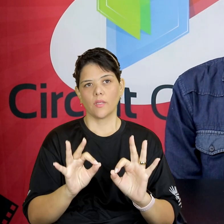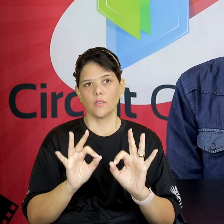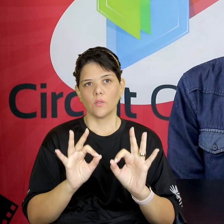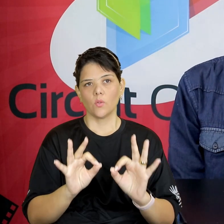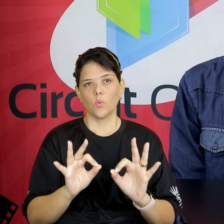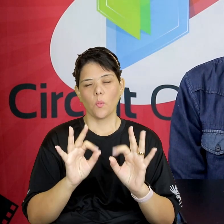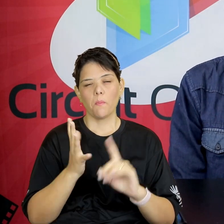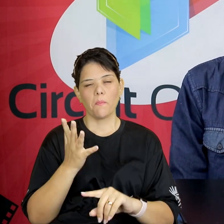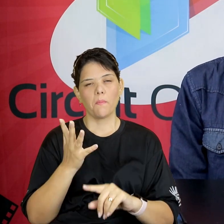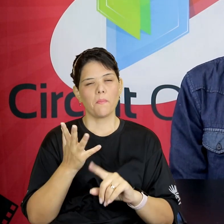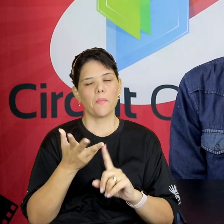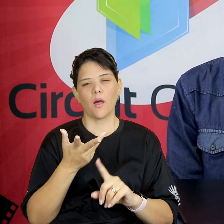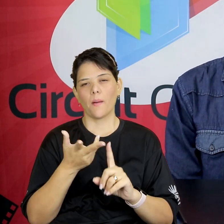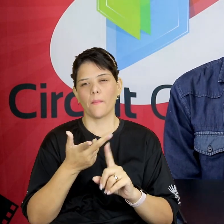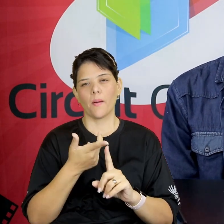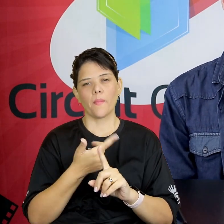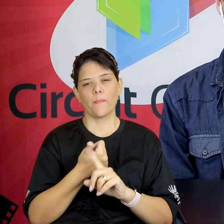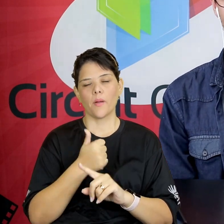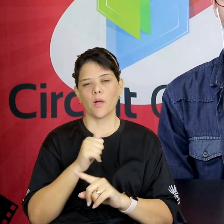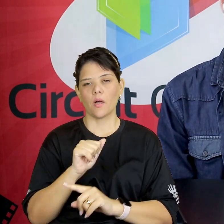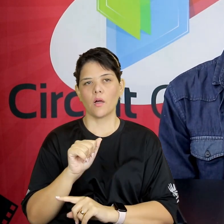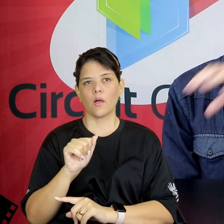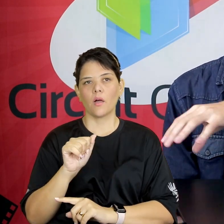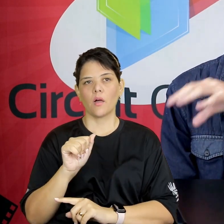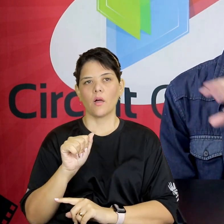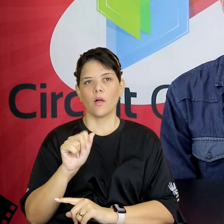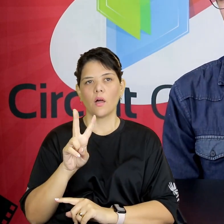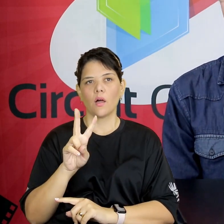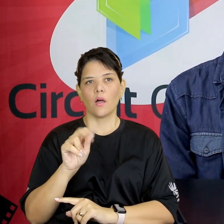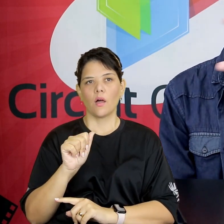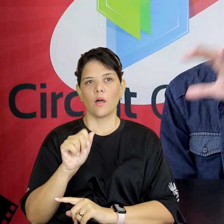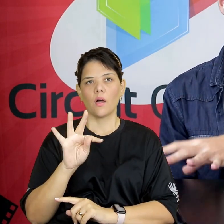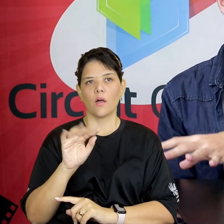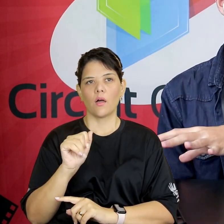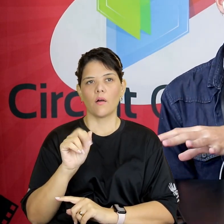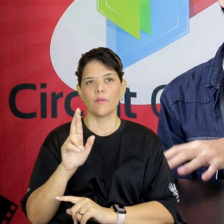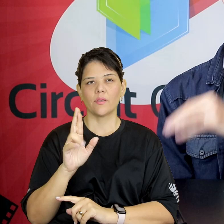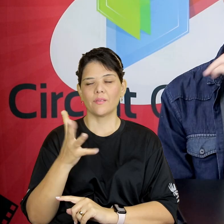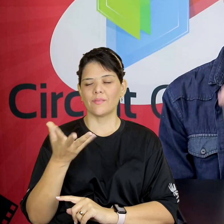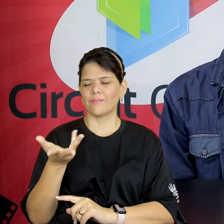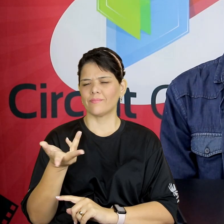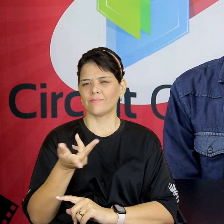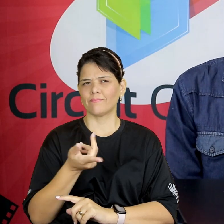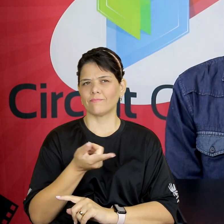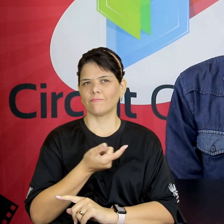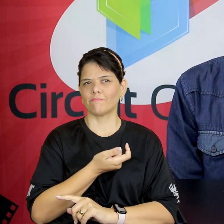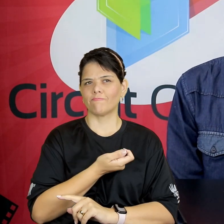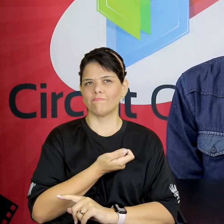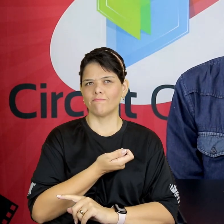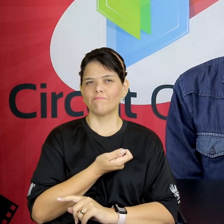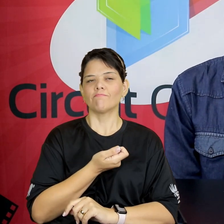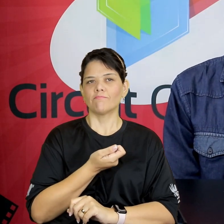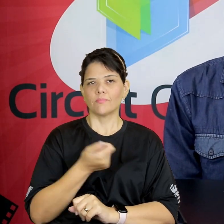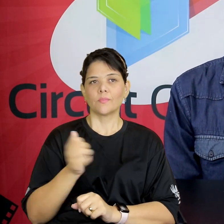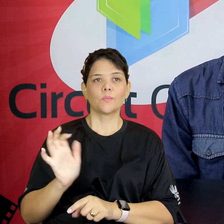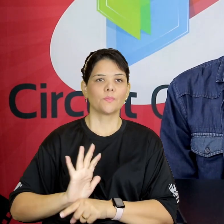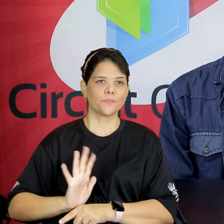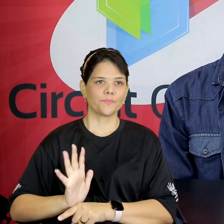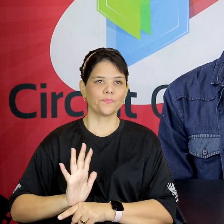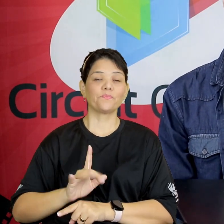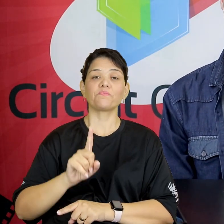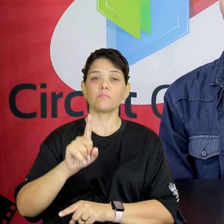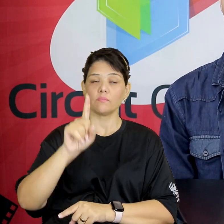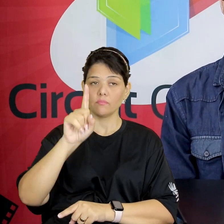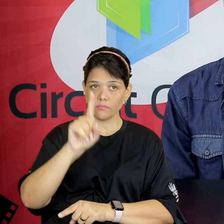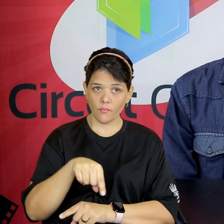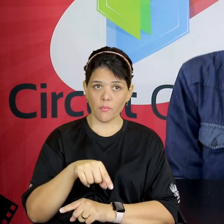Porque a grande magia do cinema é você pegar uma história fabricada ou então pegar uma história real e contar ela do seu ponto de vista. E você tem que fazer